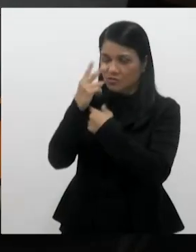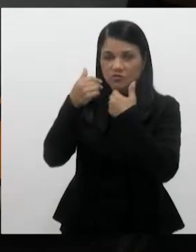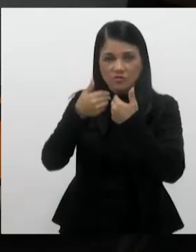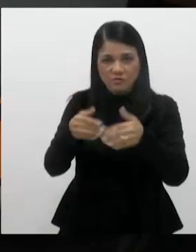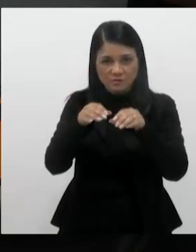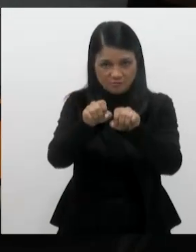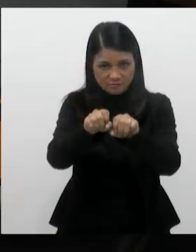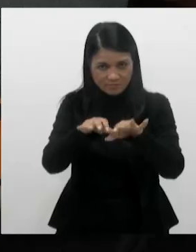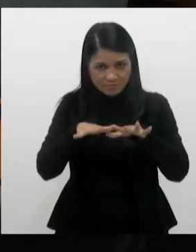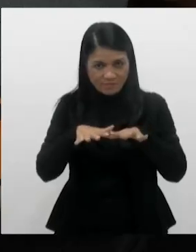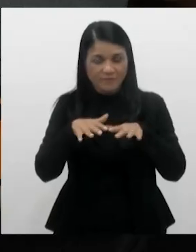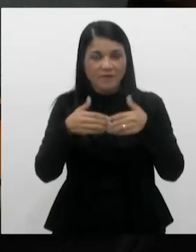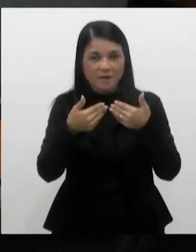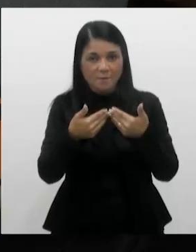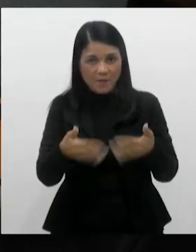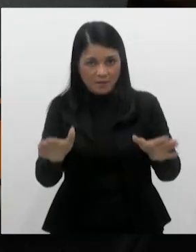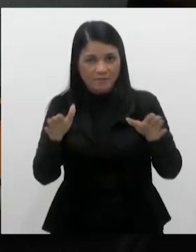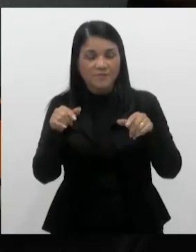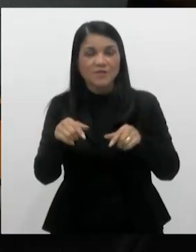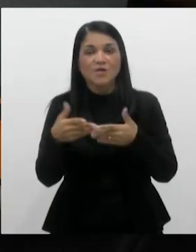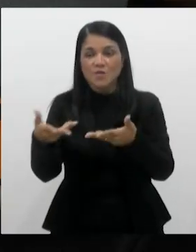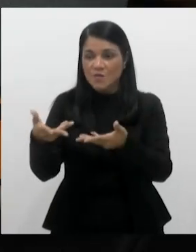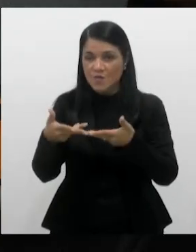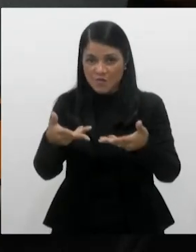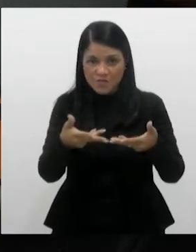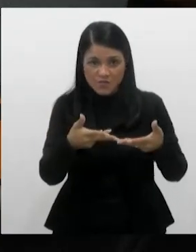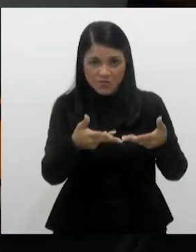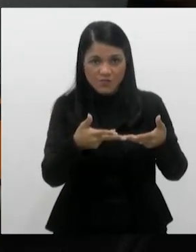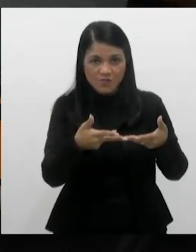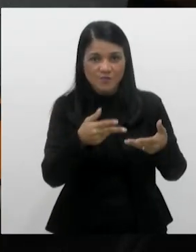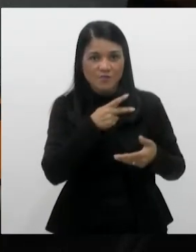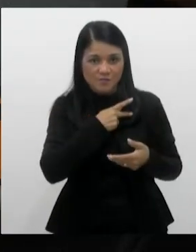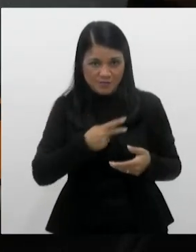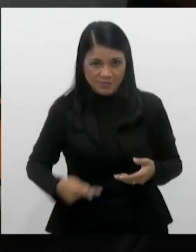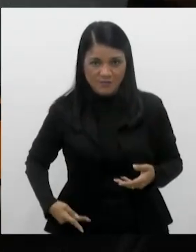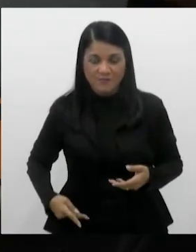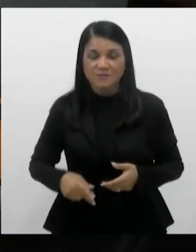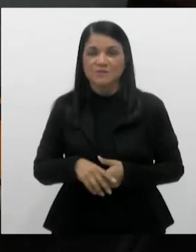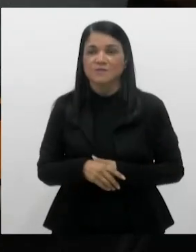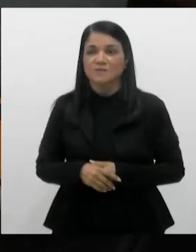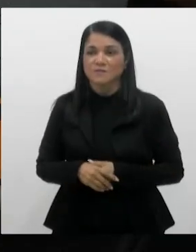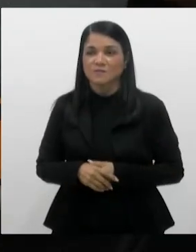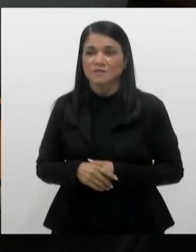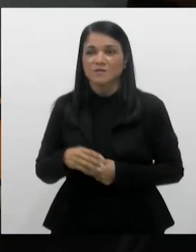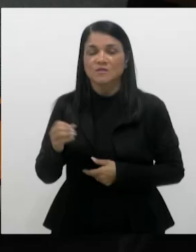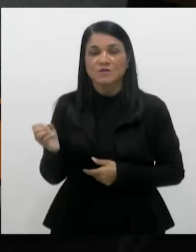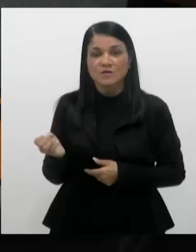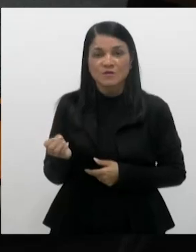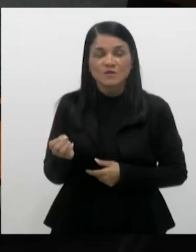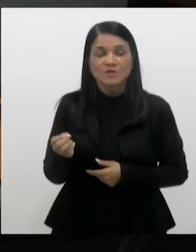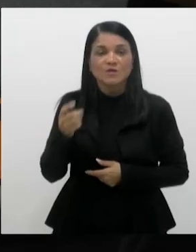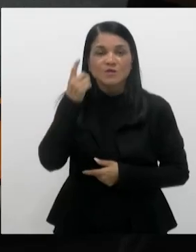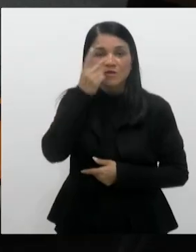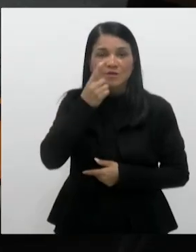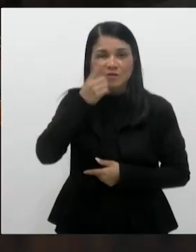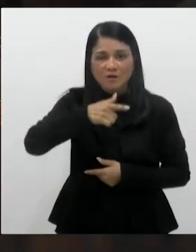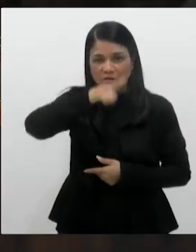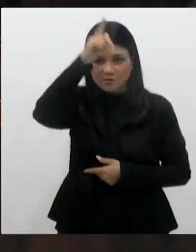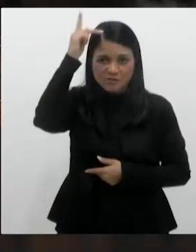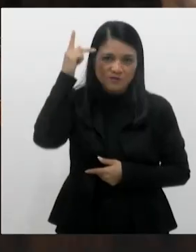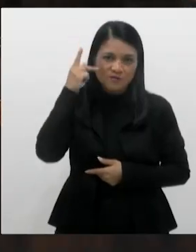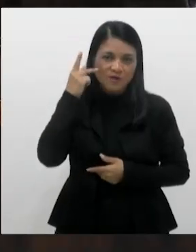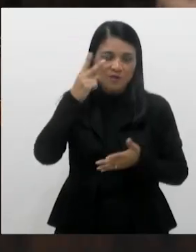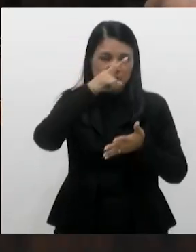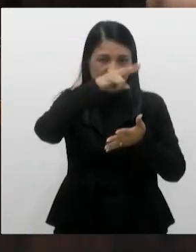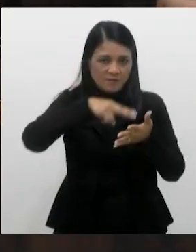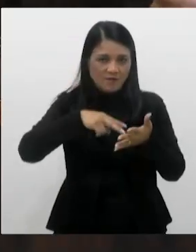trabalho. Está aberta a sessão. A presidência convida Nobre deputado Luiz Paulo para fazer leitura da ata da